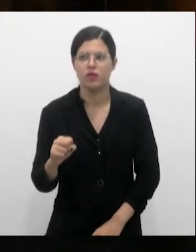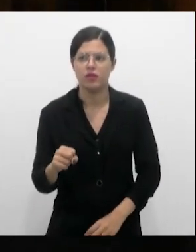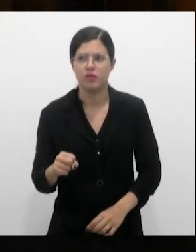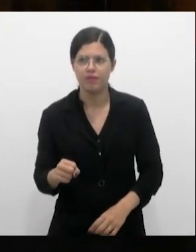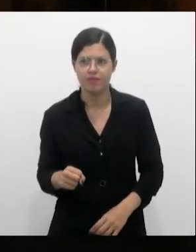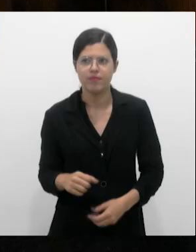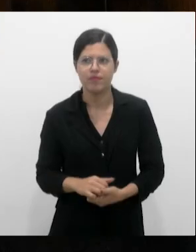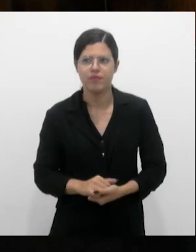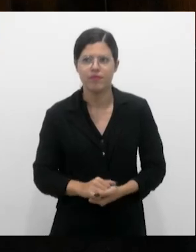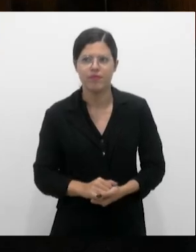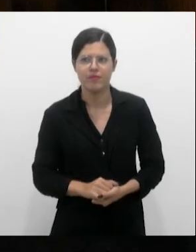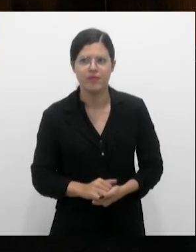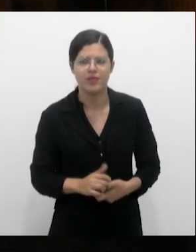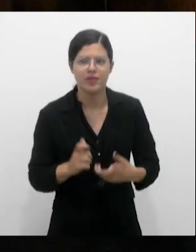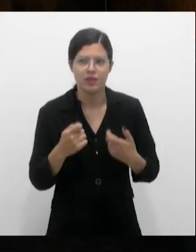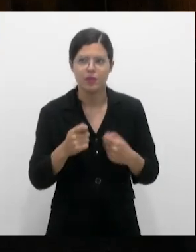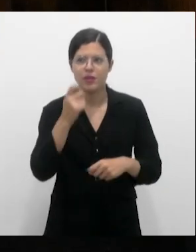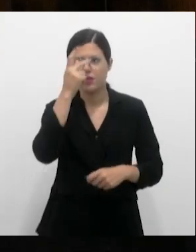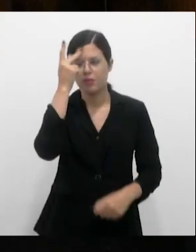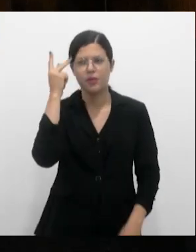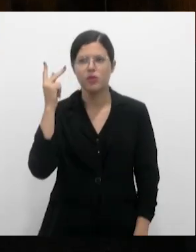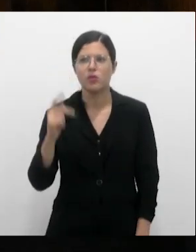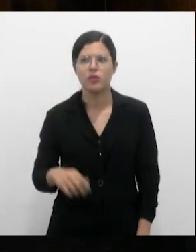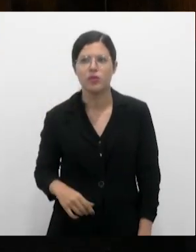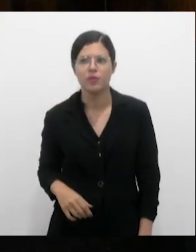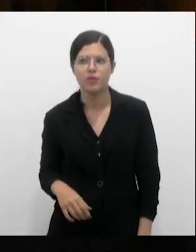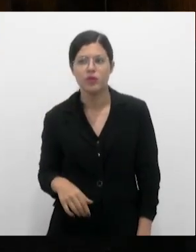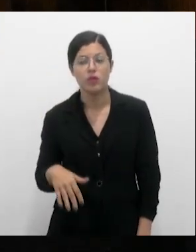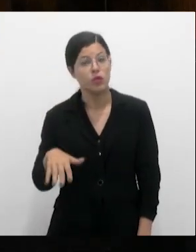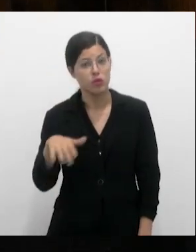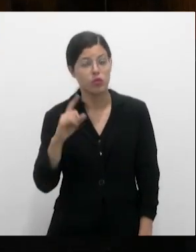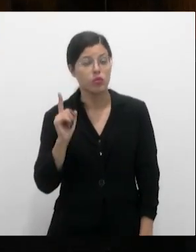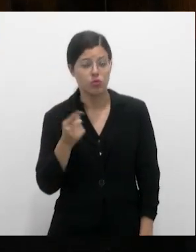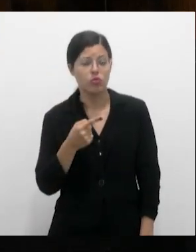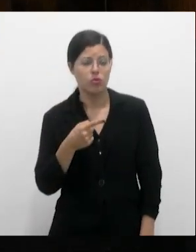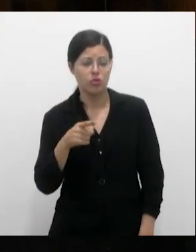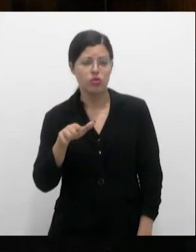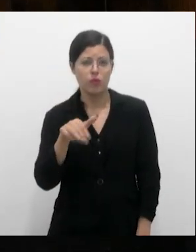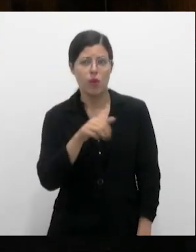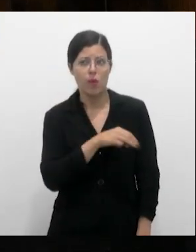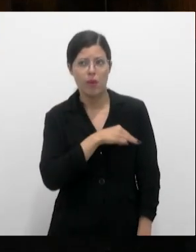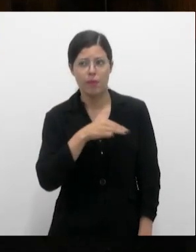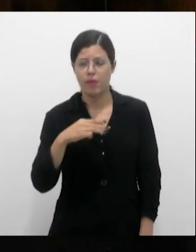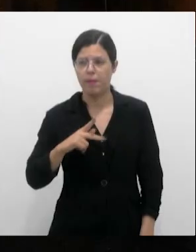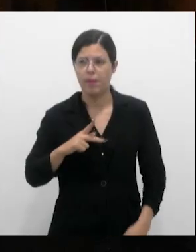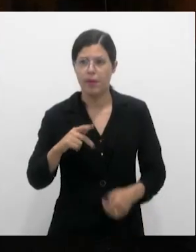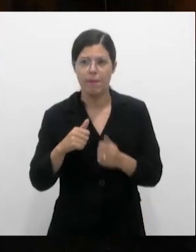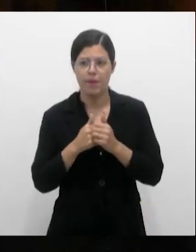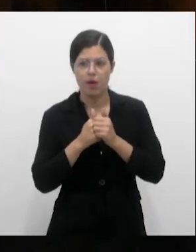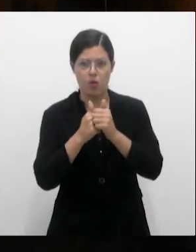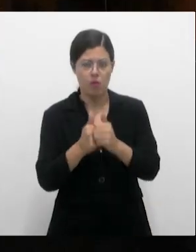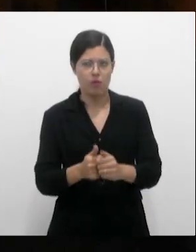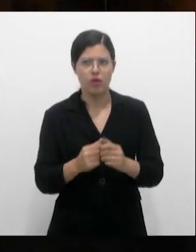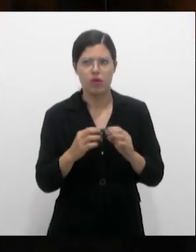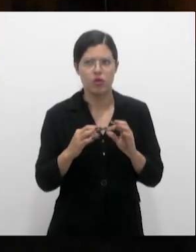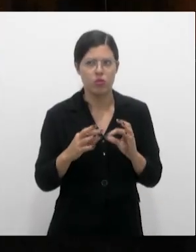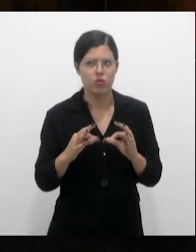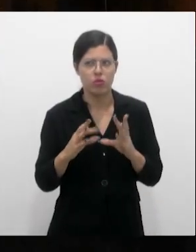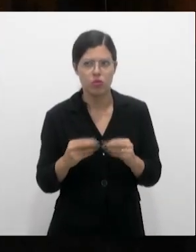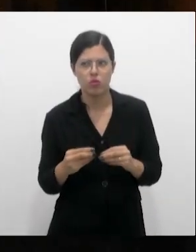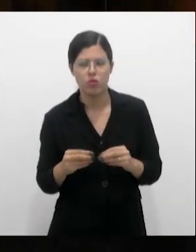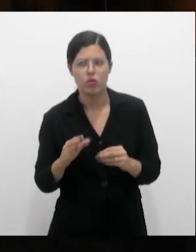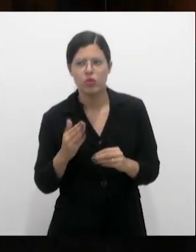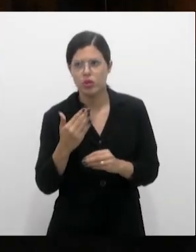muito bom, a gente precisa das pessoas. Nós vamos estar acionando o Ministério Público para que acompanhe tudo isso junto conosco. Isso aí nós vamos fazer, já